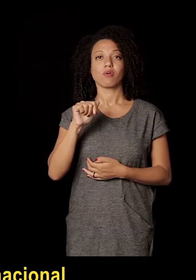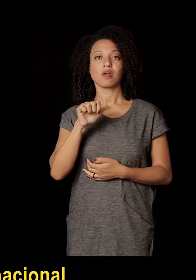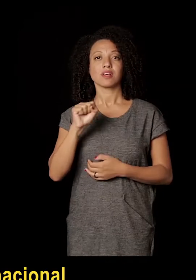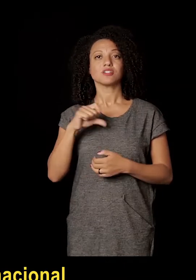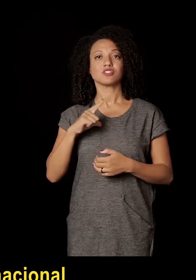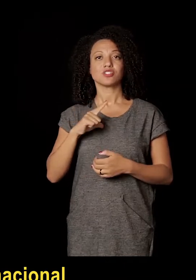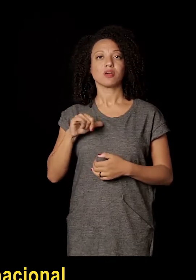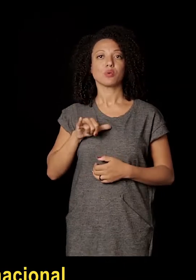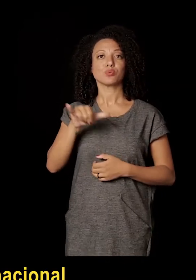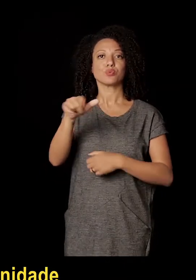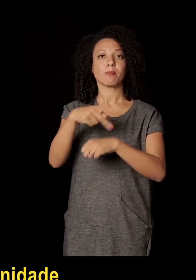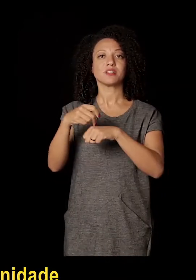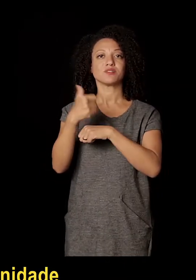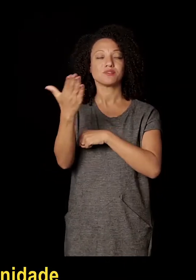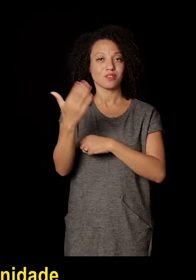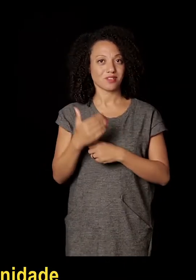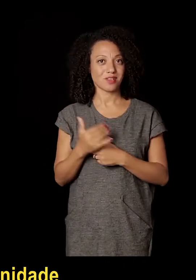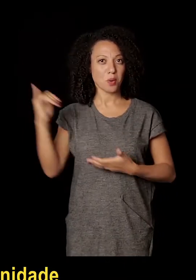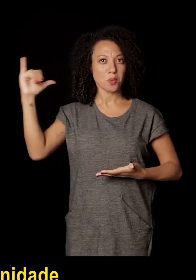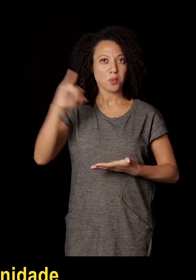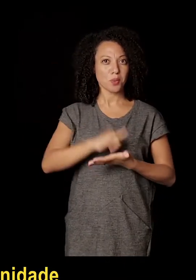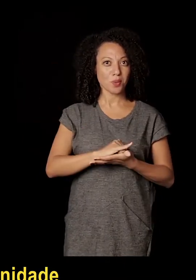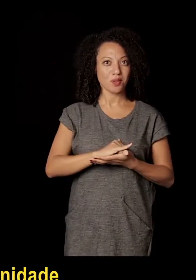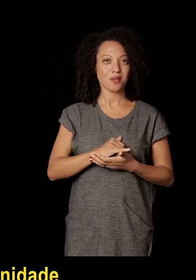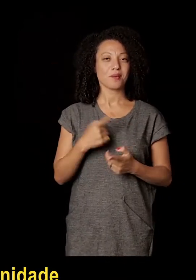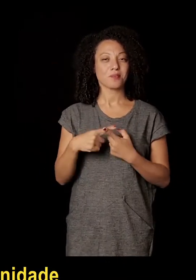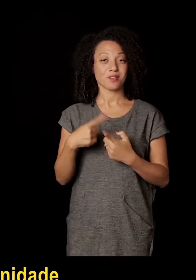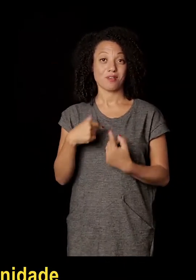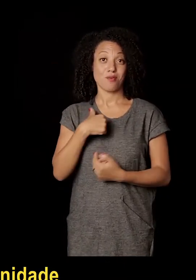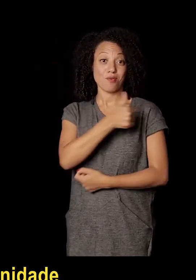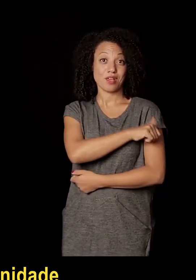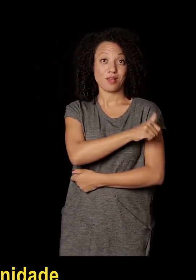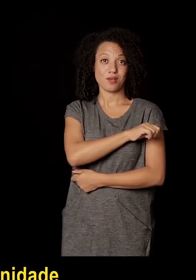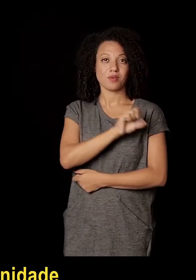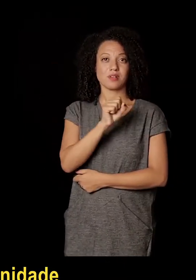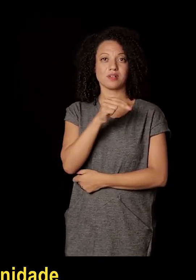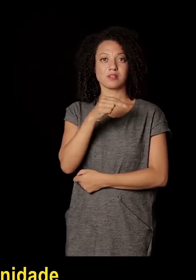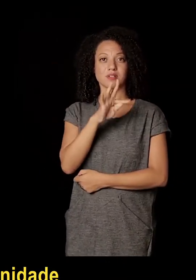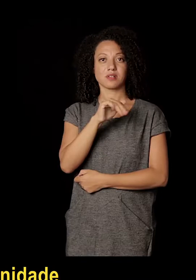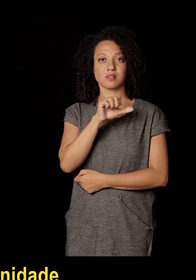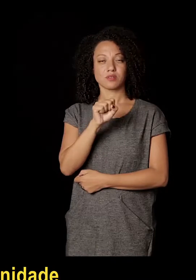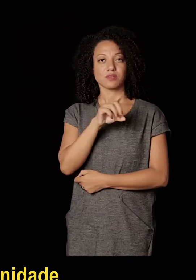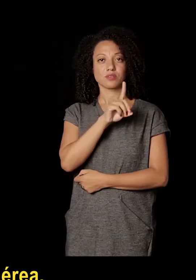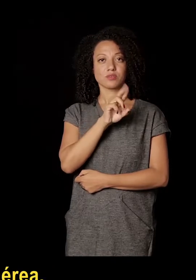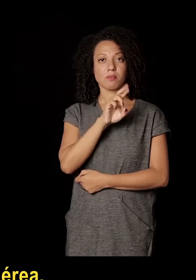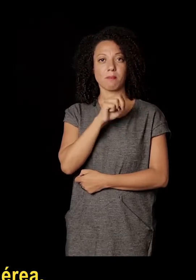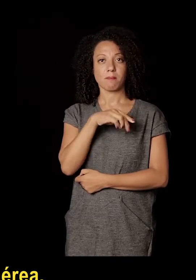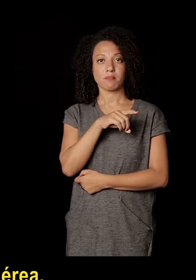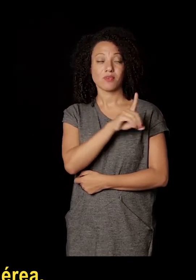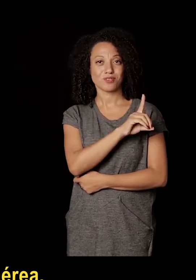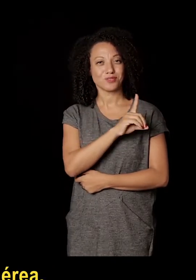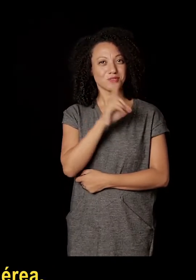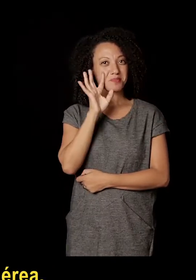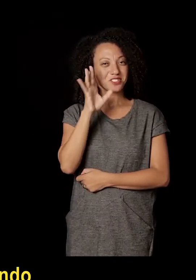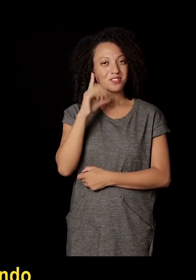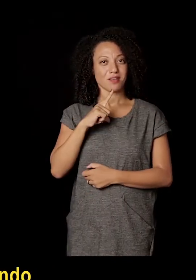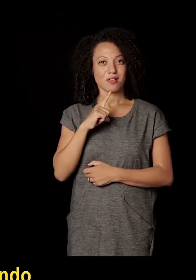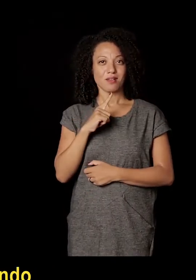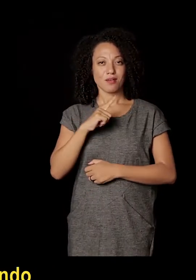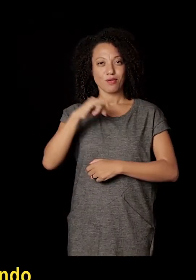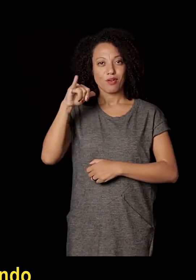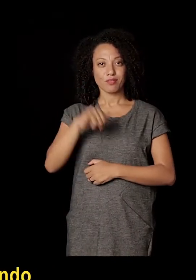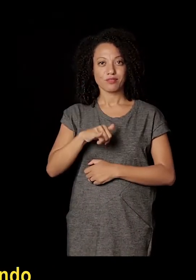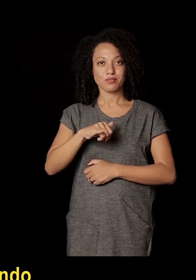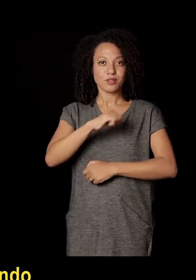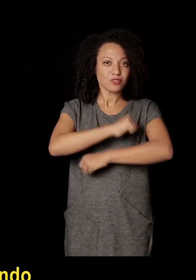era Congonhas. Esse que quem teve a oportunidade de pousar vindo do Santos Dumont, depois eu passo uma foto aérea. Eu passei minha vida